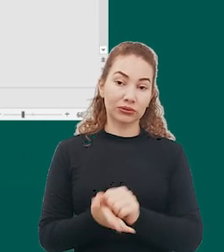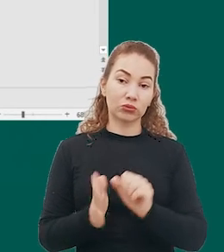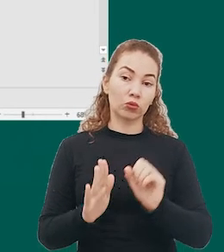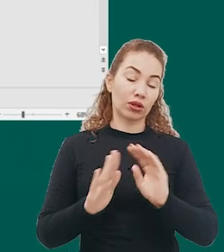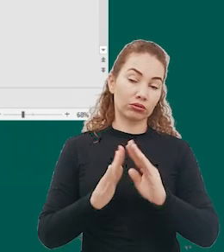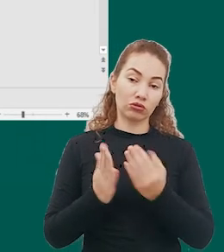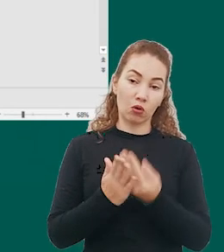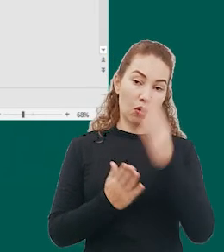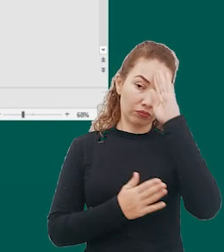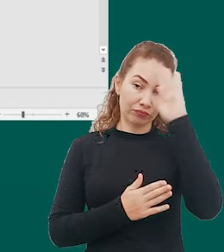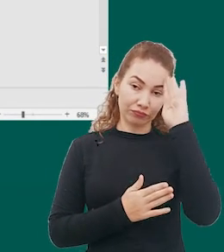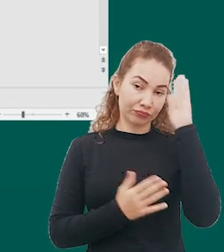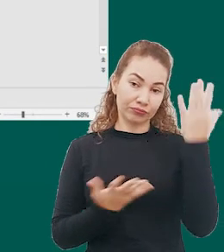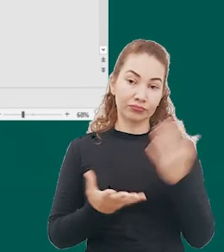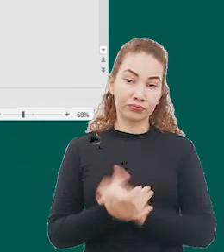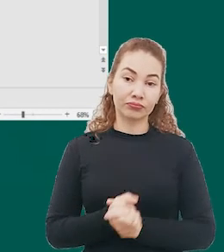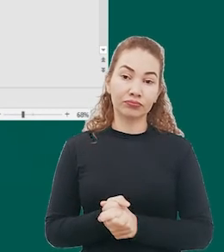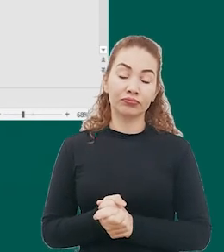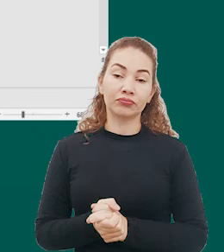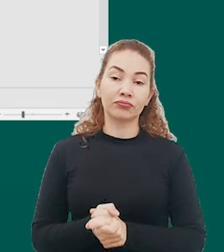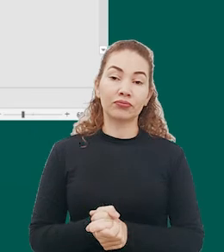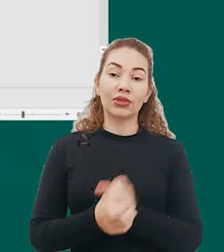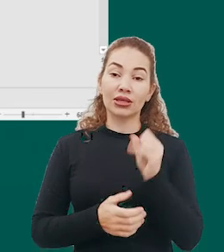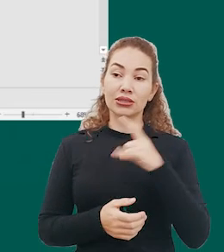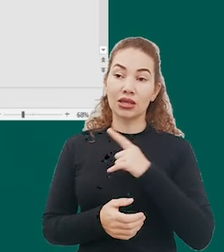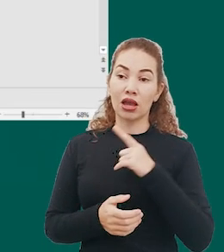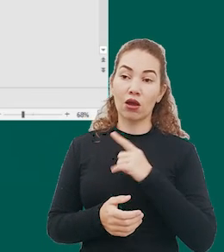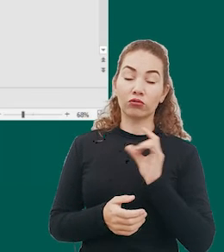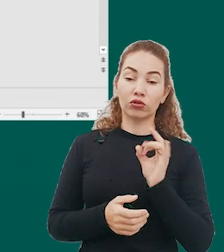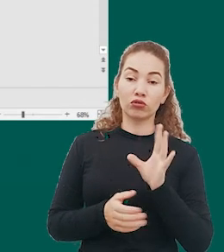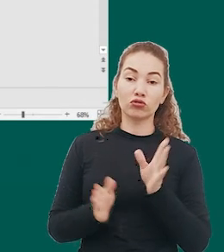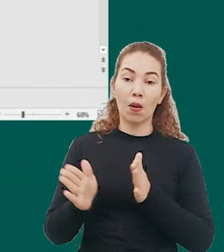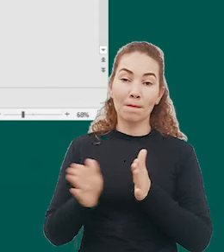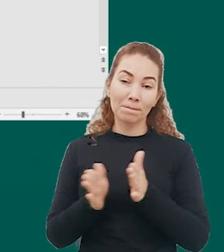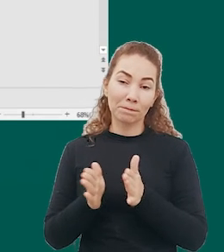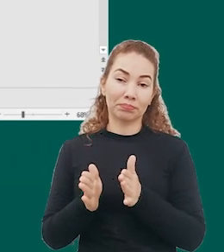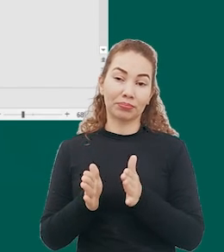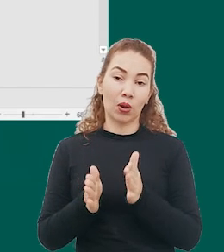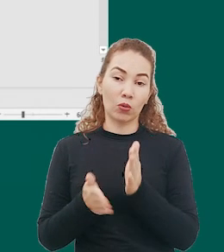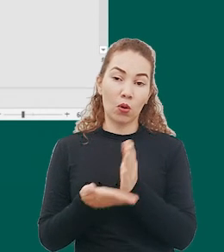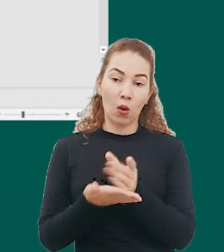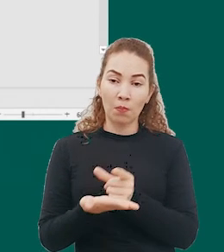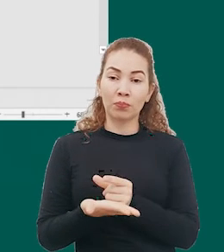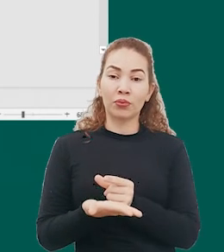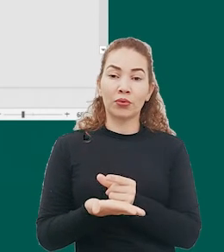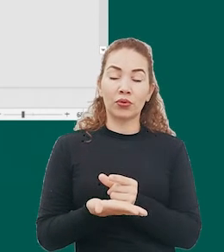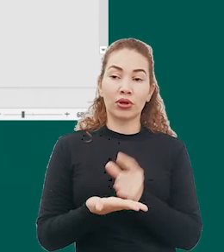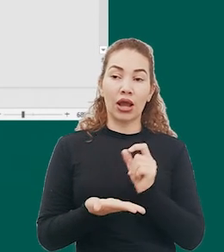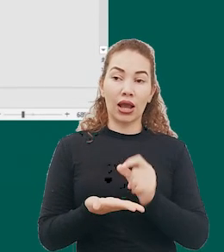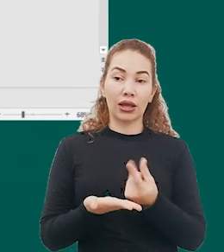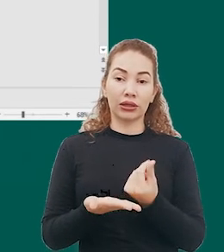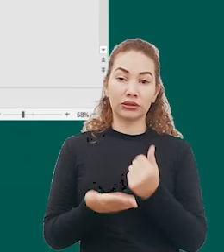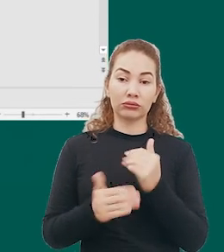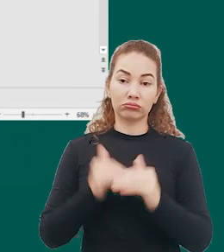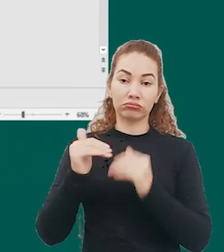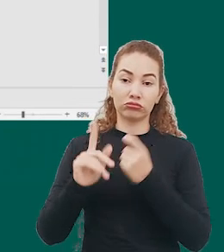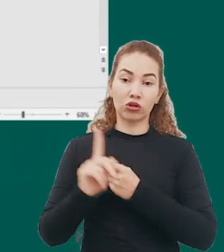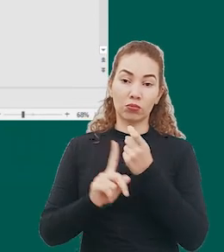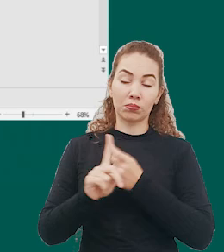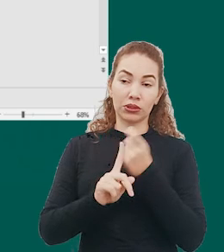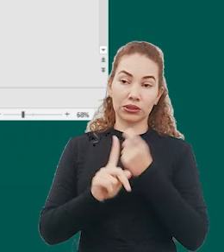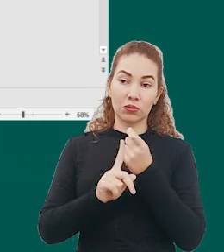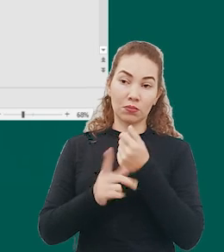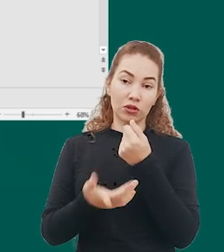certo? Então, se eu tenho crédito educativo parcial, aquele valor que eu estou desembolsando mensalmente